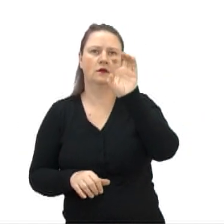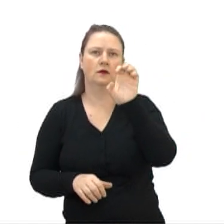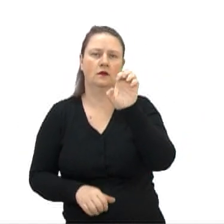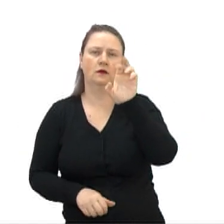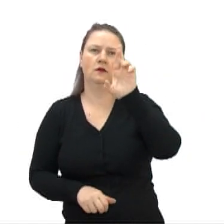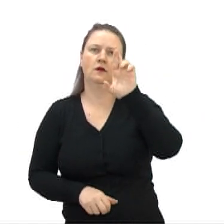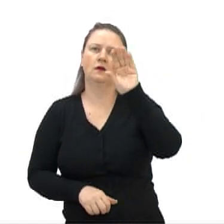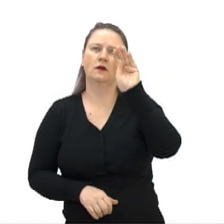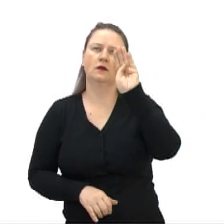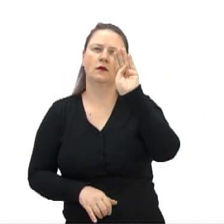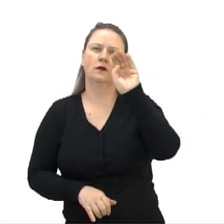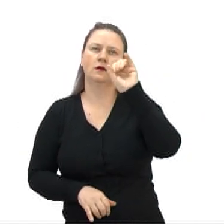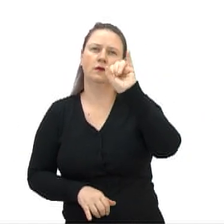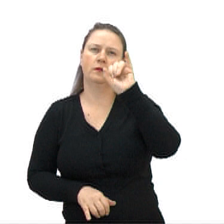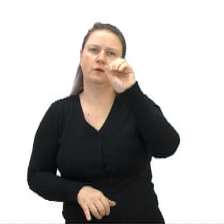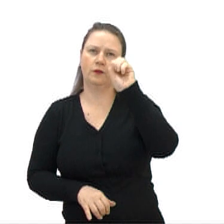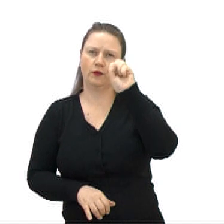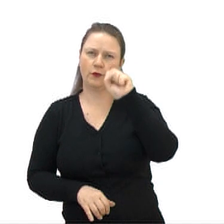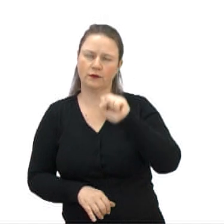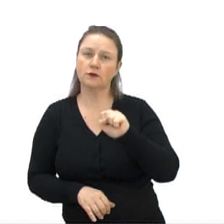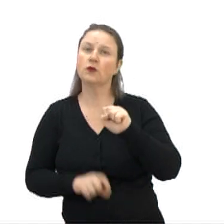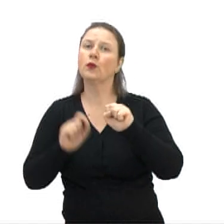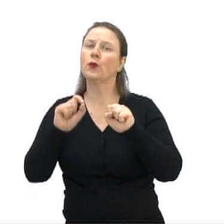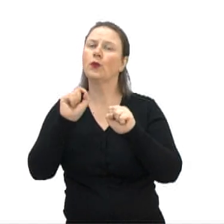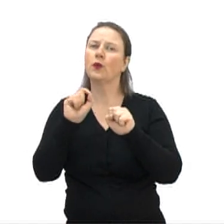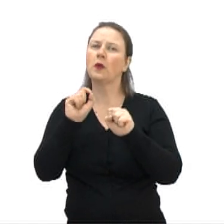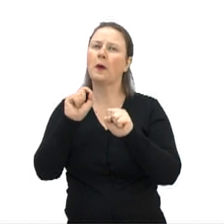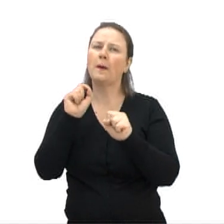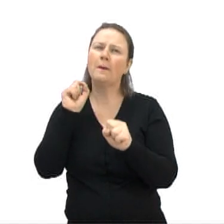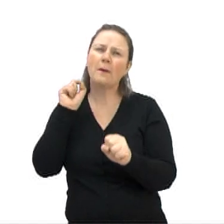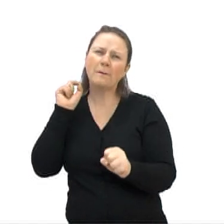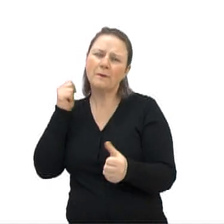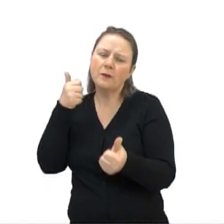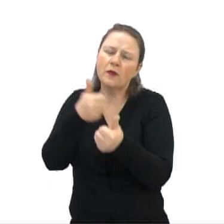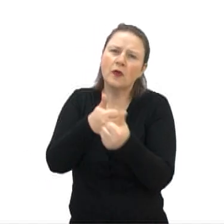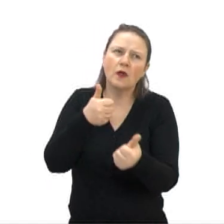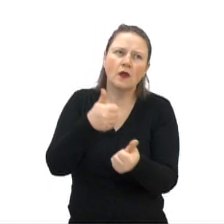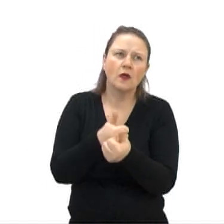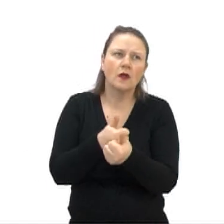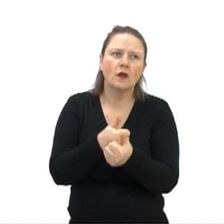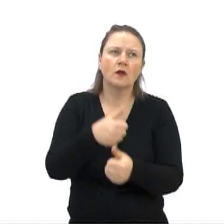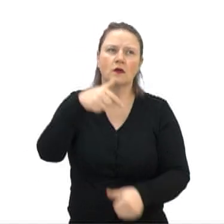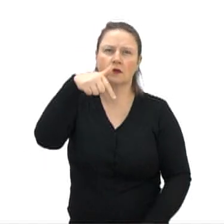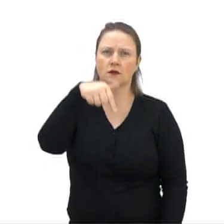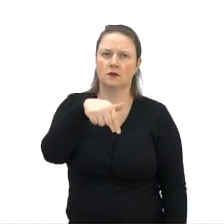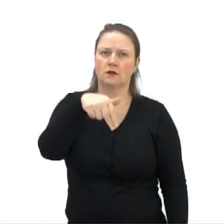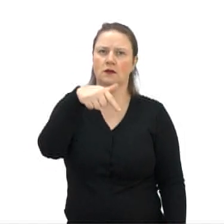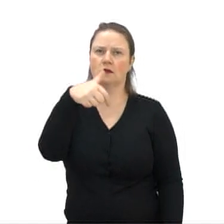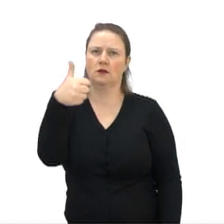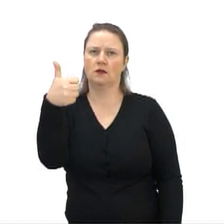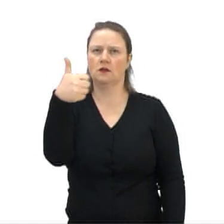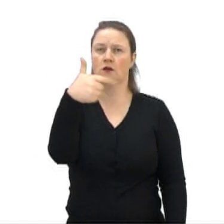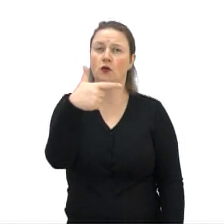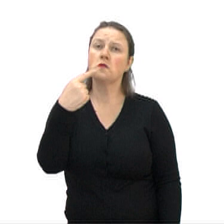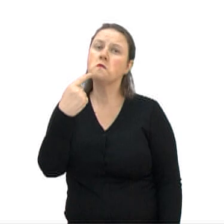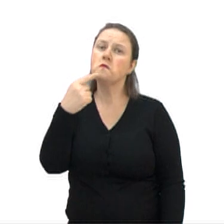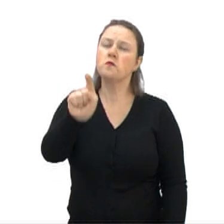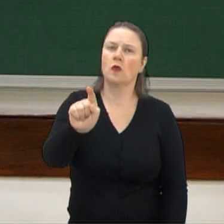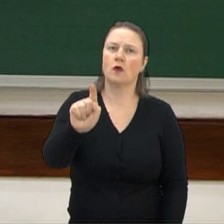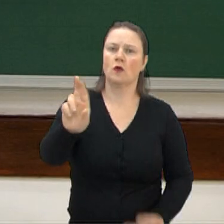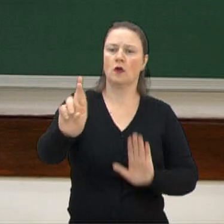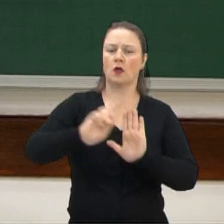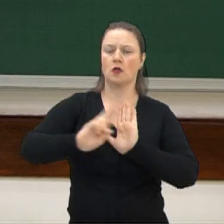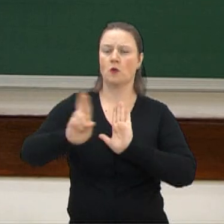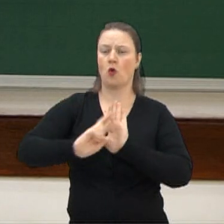que apareceram, mas apareceu escrito aproximadamente 712 mil resultados e demorou ali